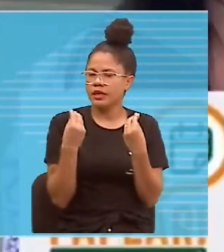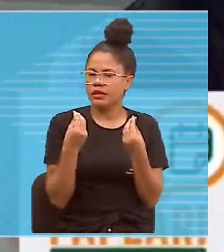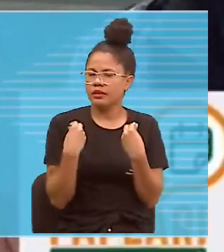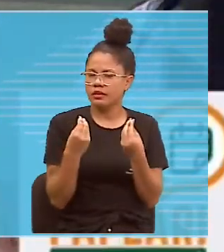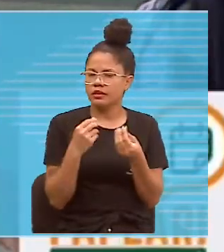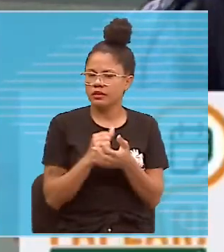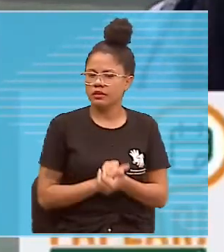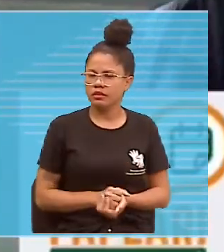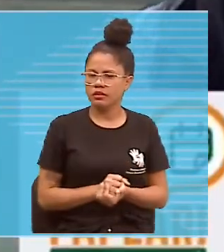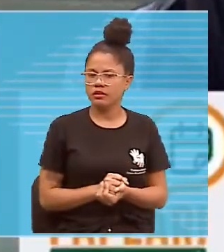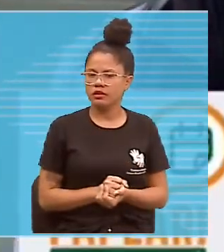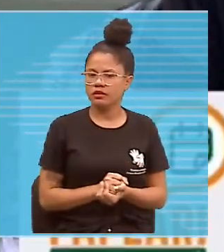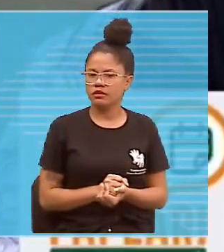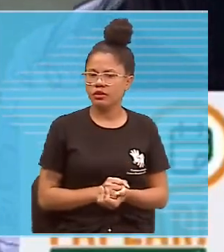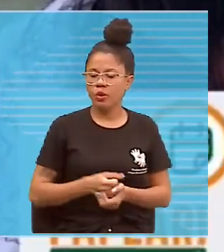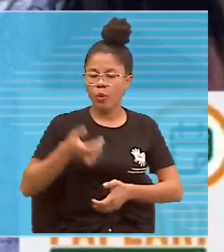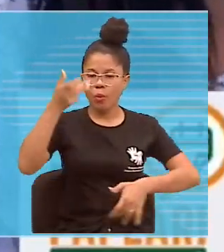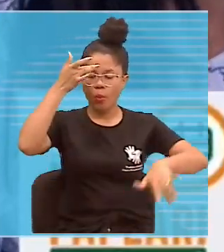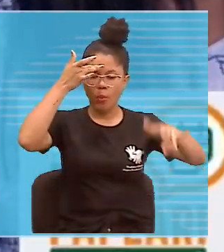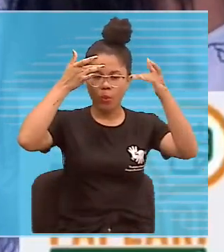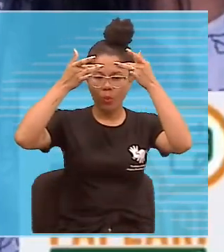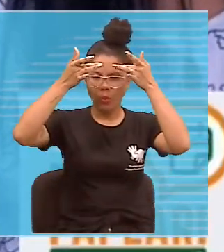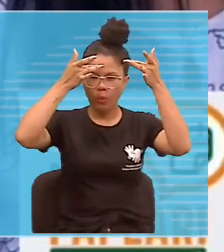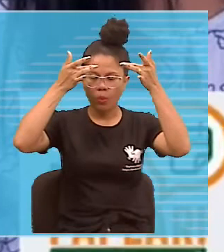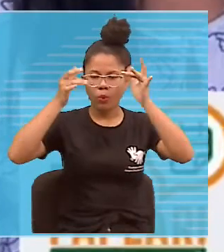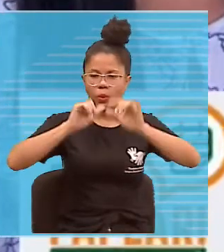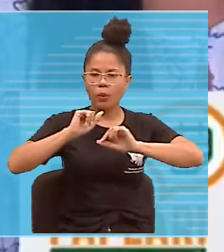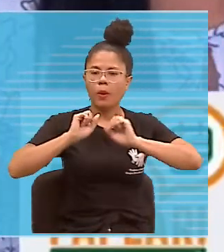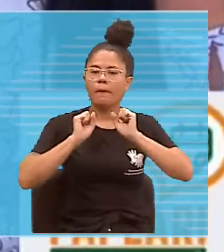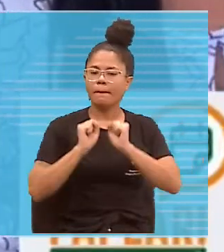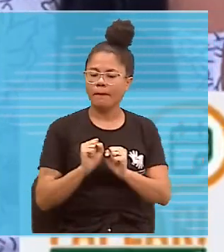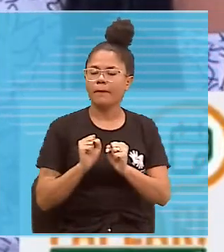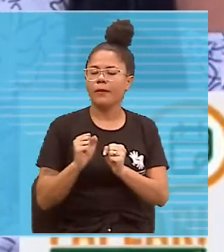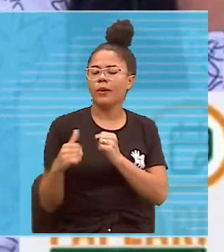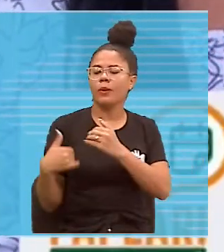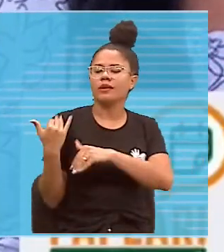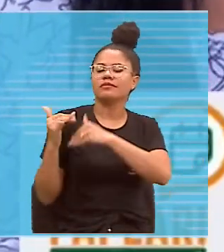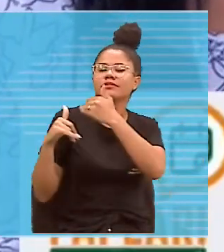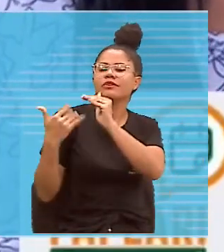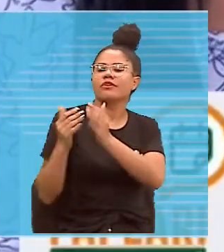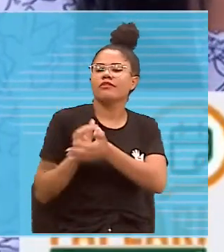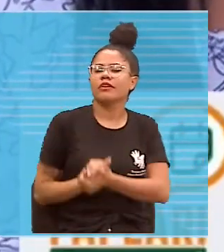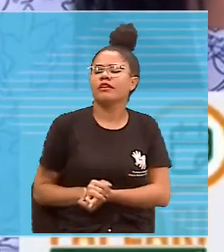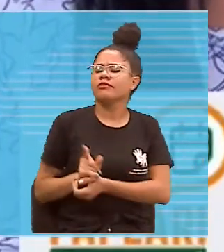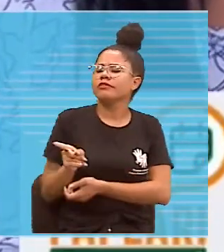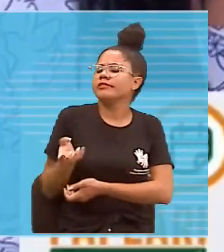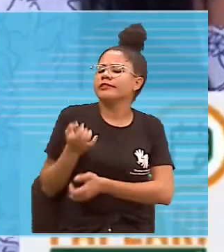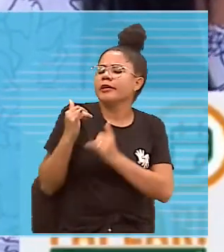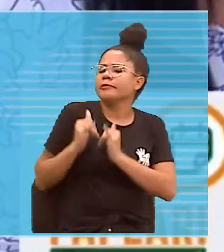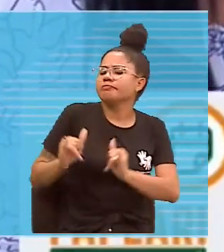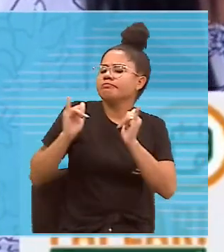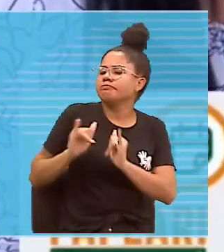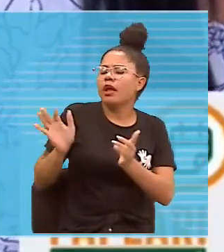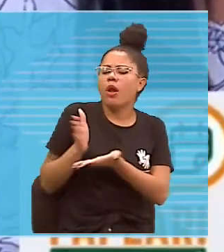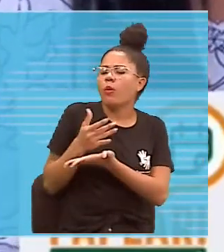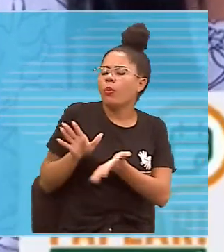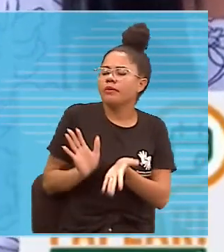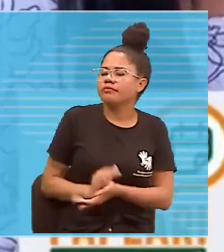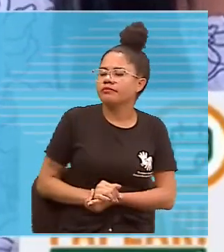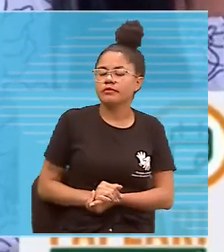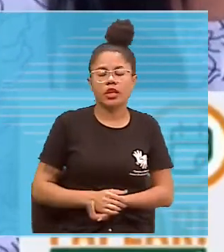senhora gostaria de deixar alguma mensagem? Eu também agradeço. E a mensagem é essa, que a educação, ela move o